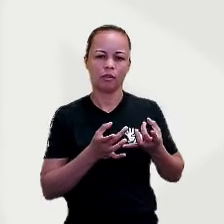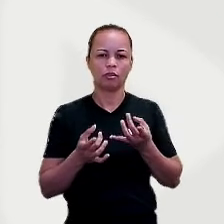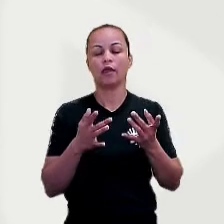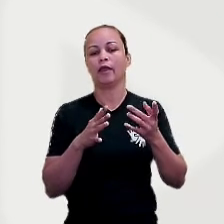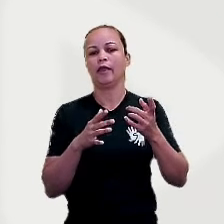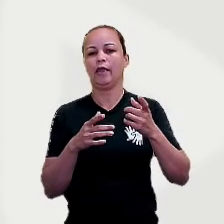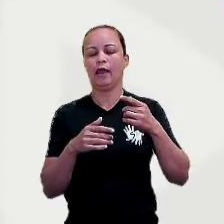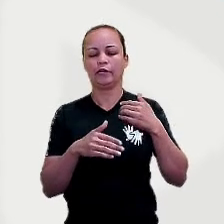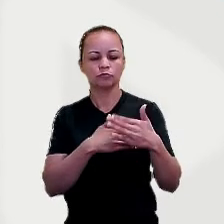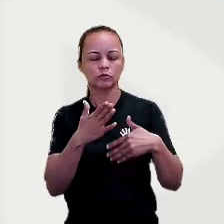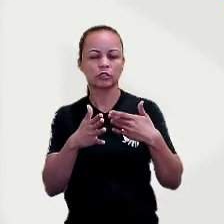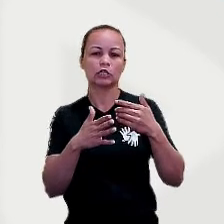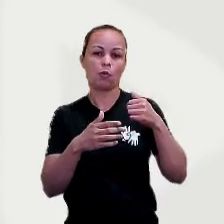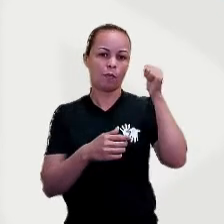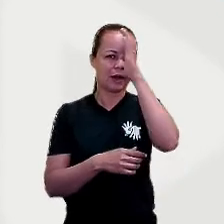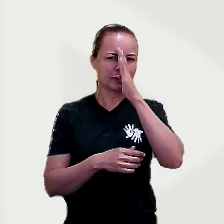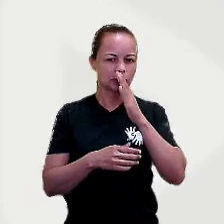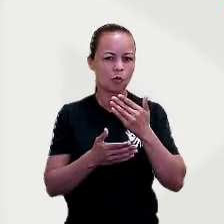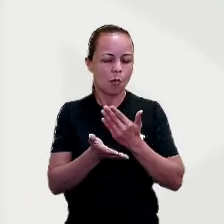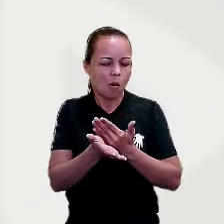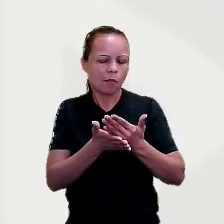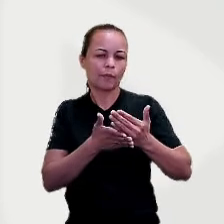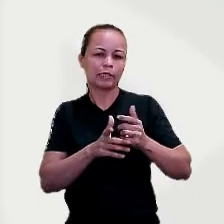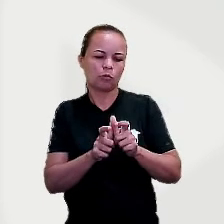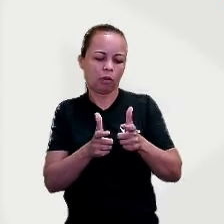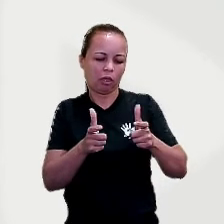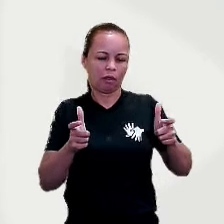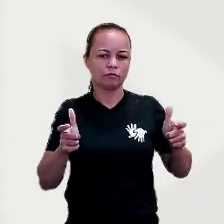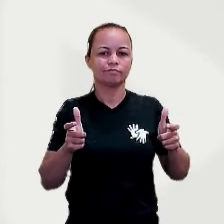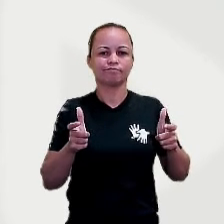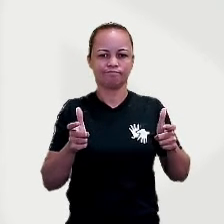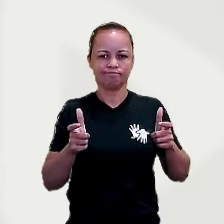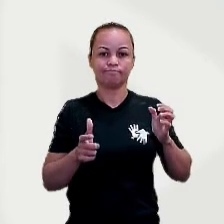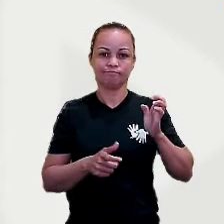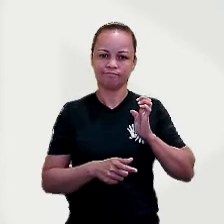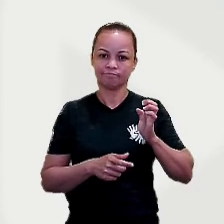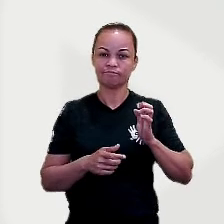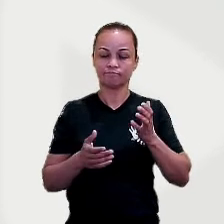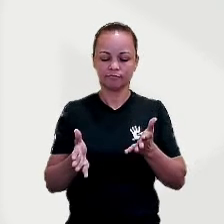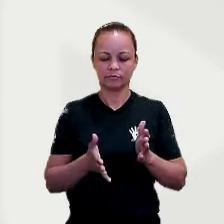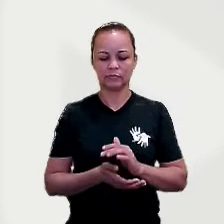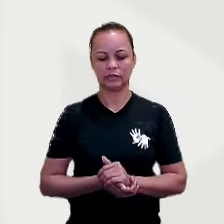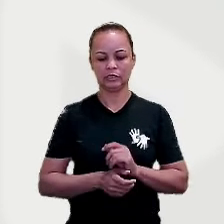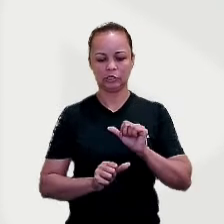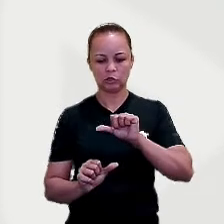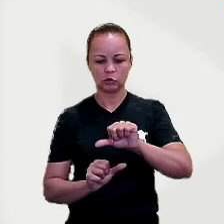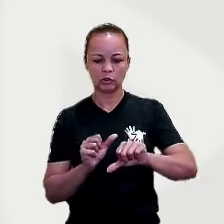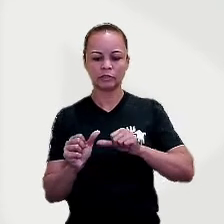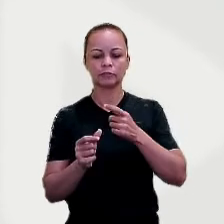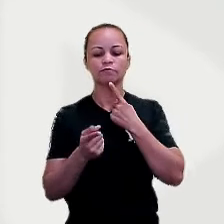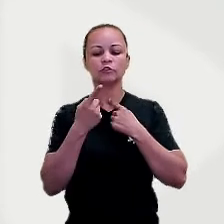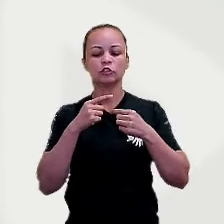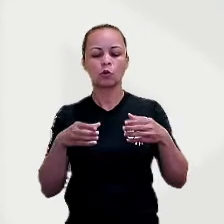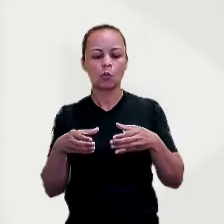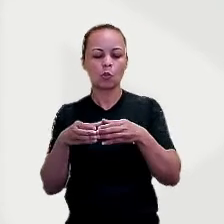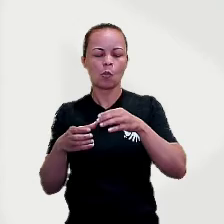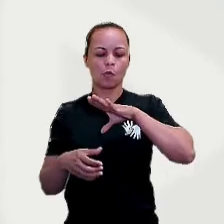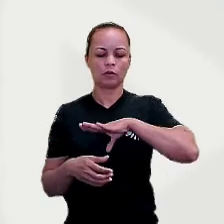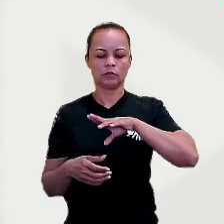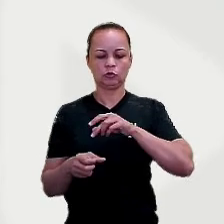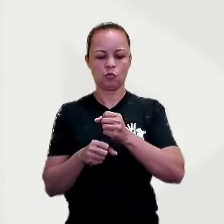começa a se enriquecer. O desejo da elite portuguesa em reverter as medidas em vigor do Brasil